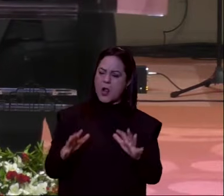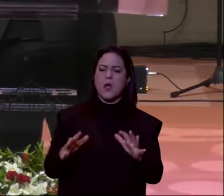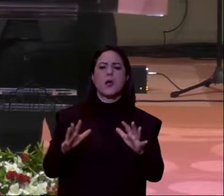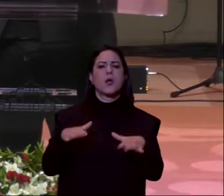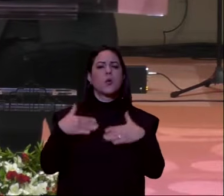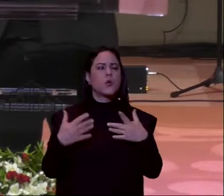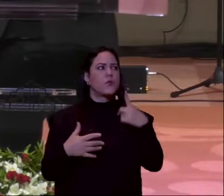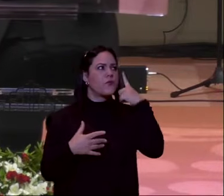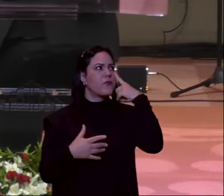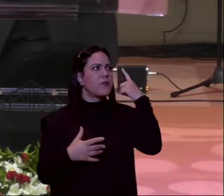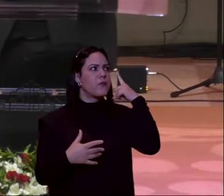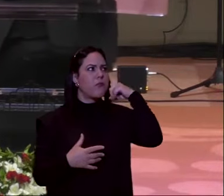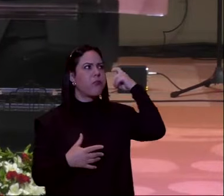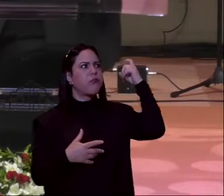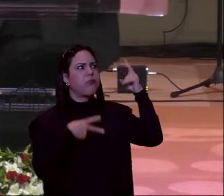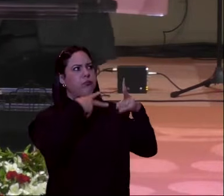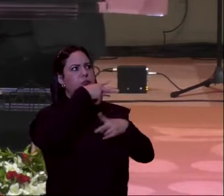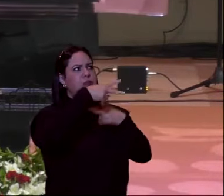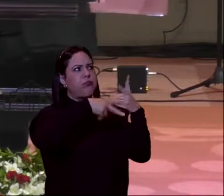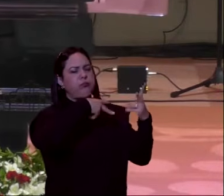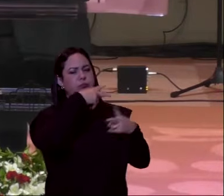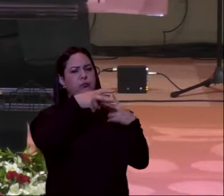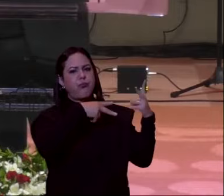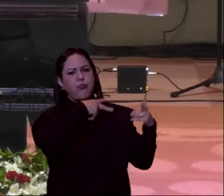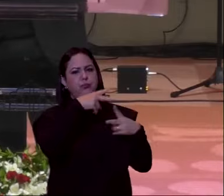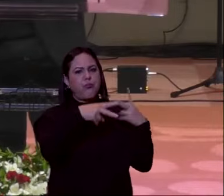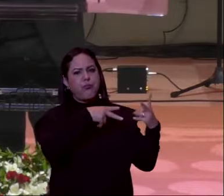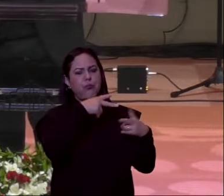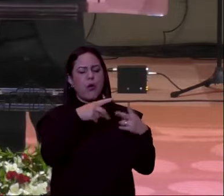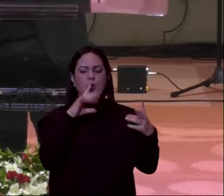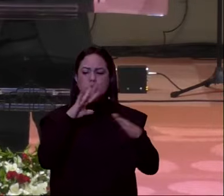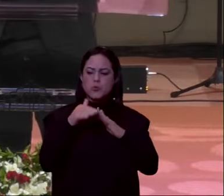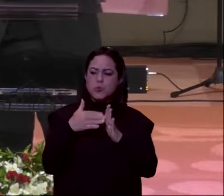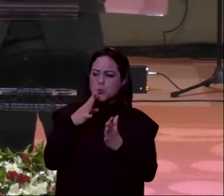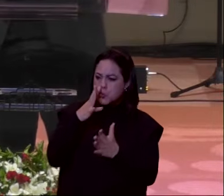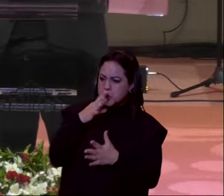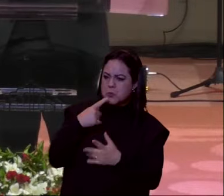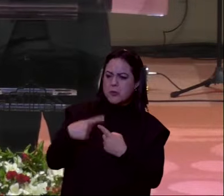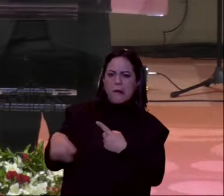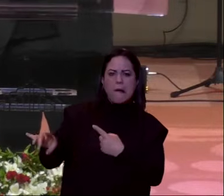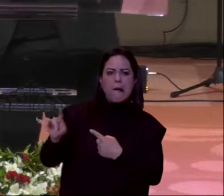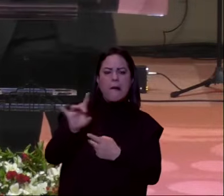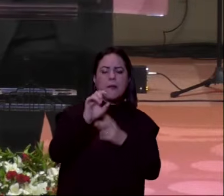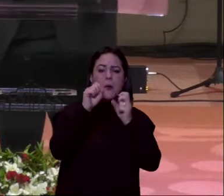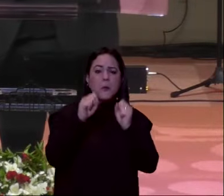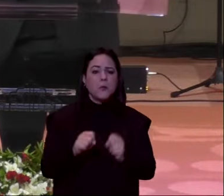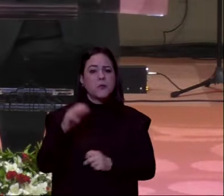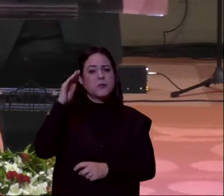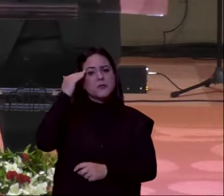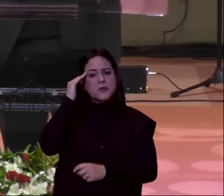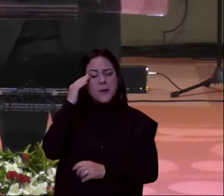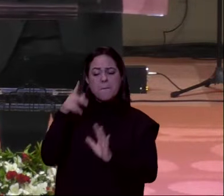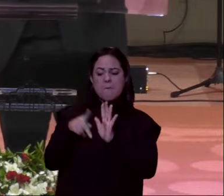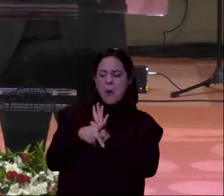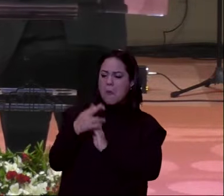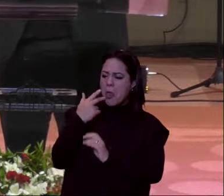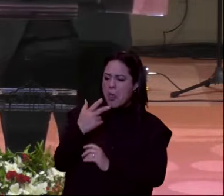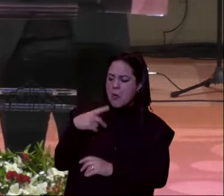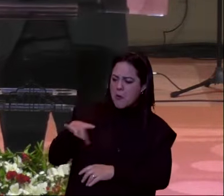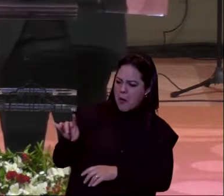aquele barulho, uma multidão deles se ajuntou e todos ficaram muito admirados, porque cada um podia entender na sua